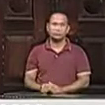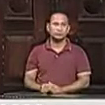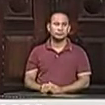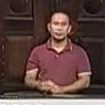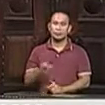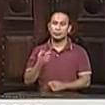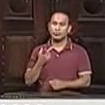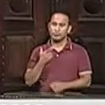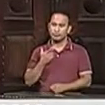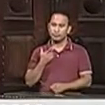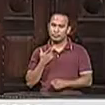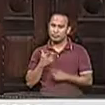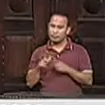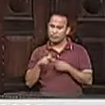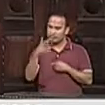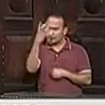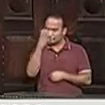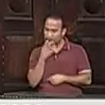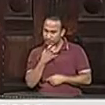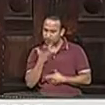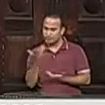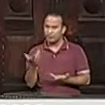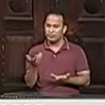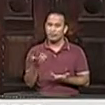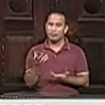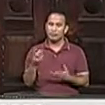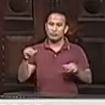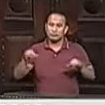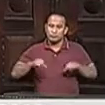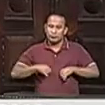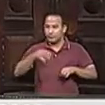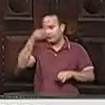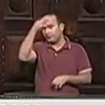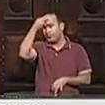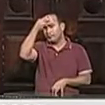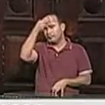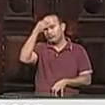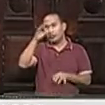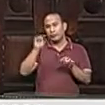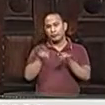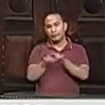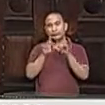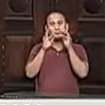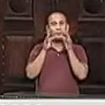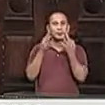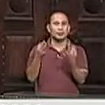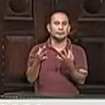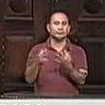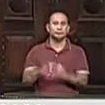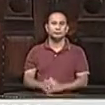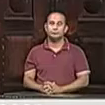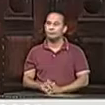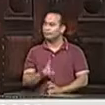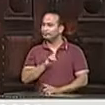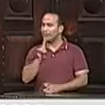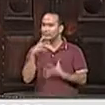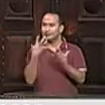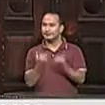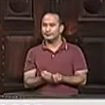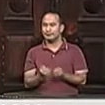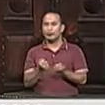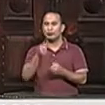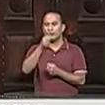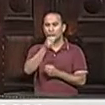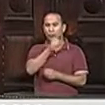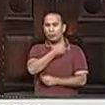de crise, podendo induzir a quadros de sofrimento mental e sofrimento familiar. É inaceitável que o